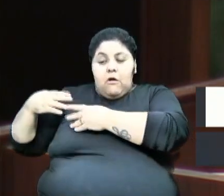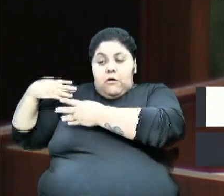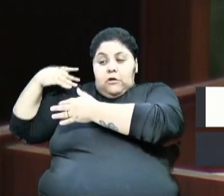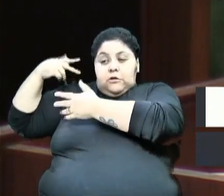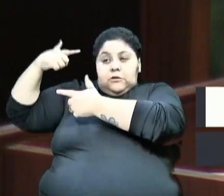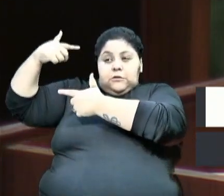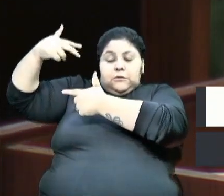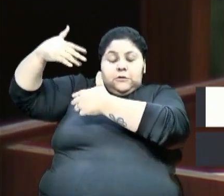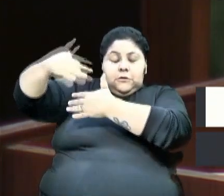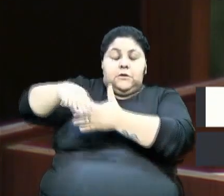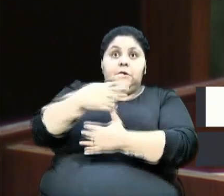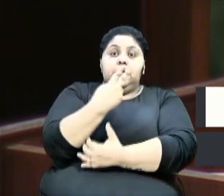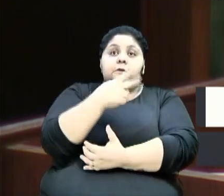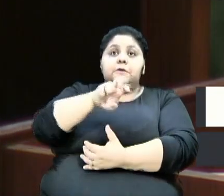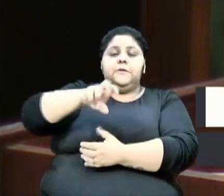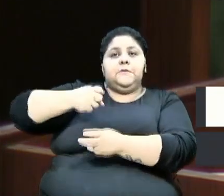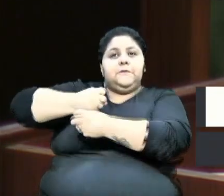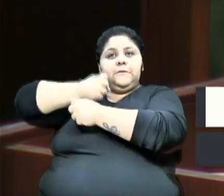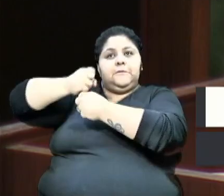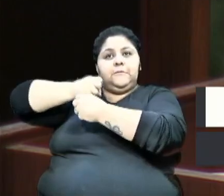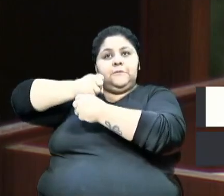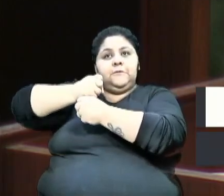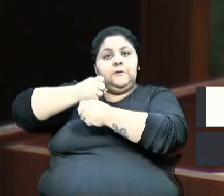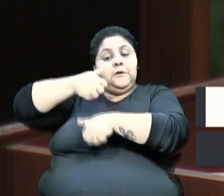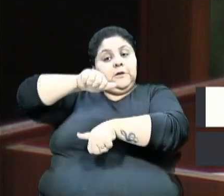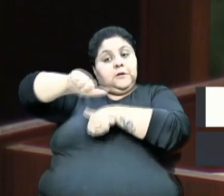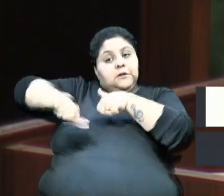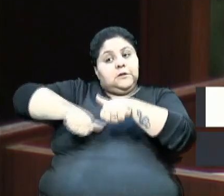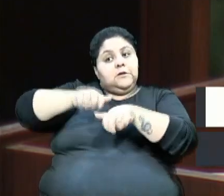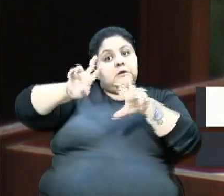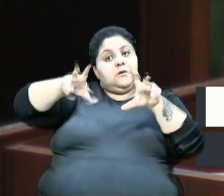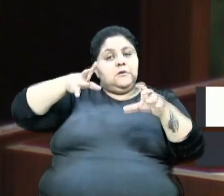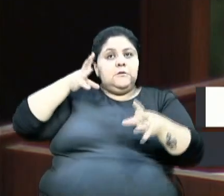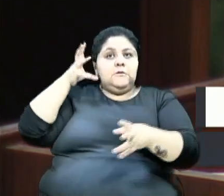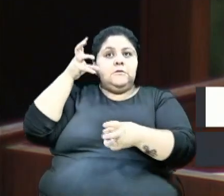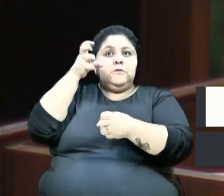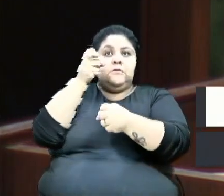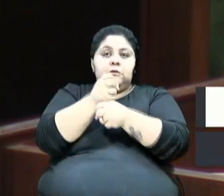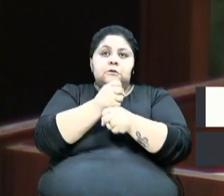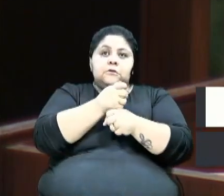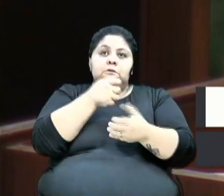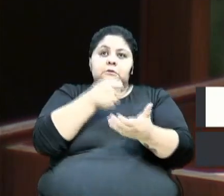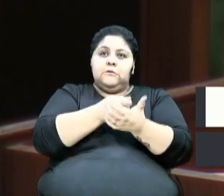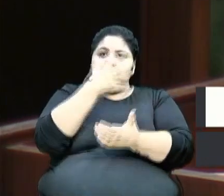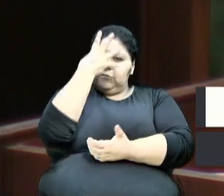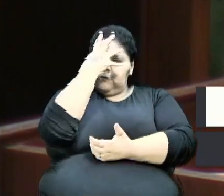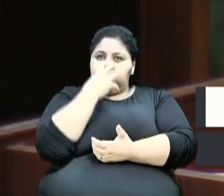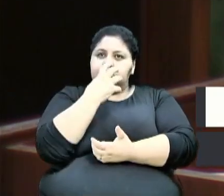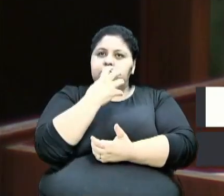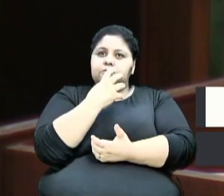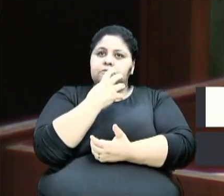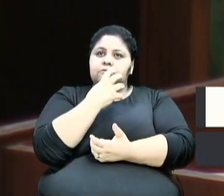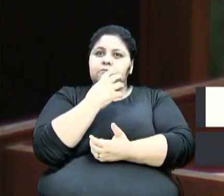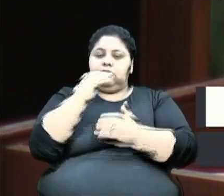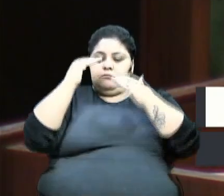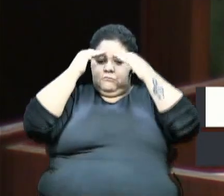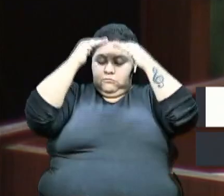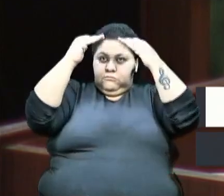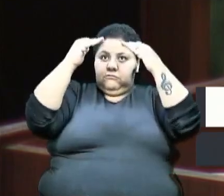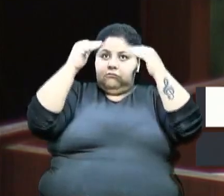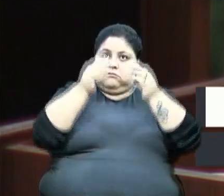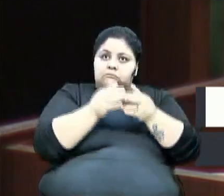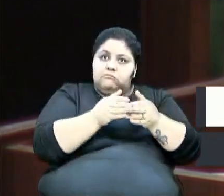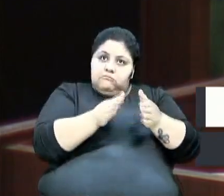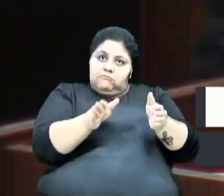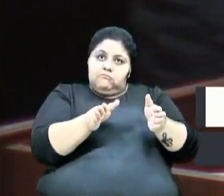muito orgulho de ter transformado a causa animal em Caxias com argumentos, seriedade e responsabilidade. Abrimos mão